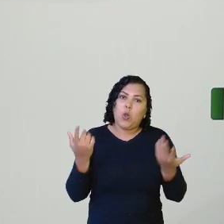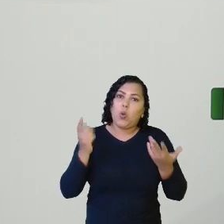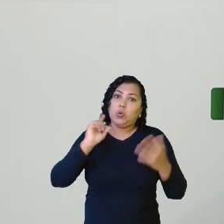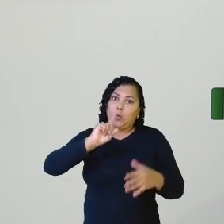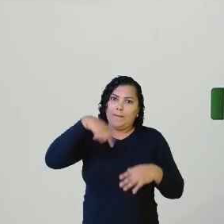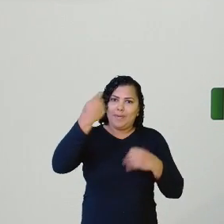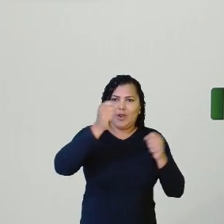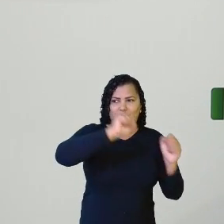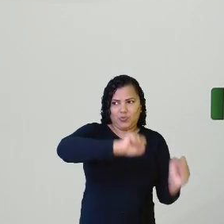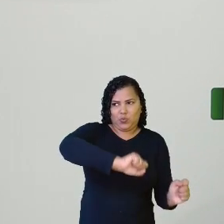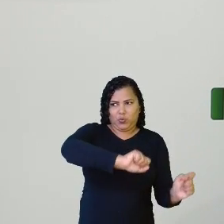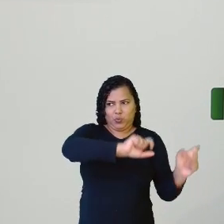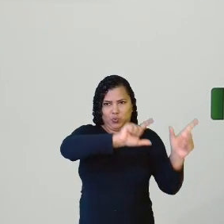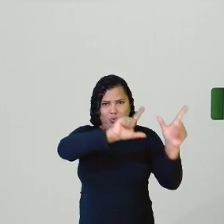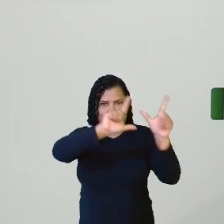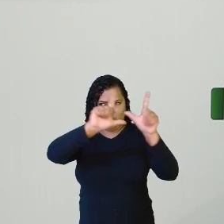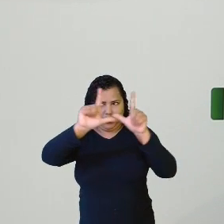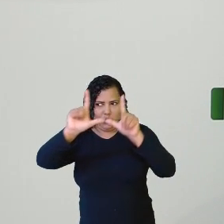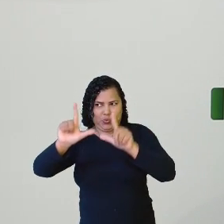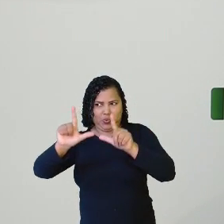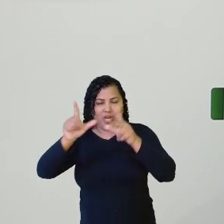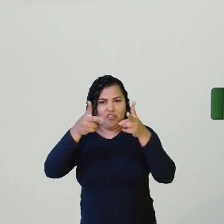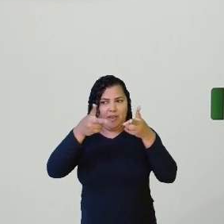próximo slide, a gente vai ver,